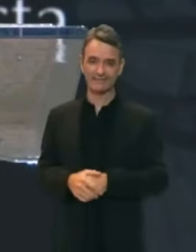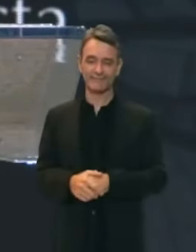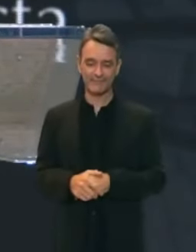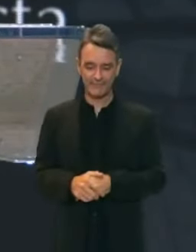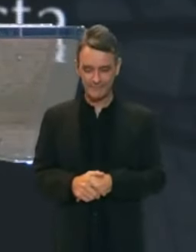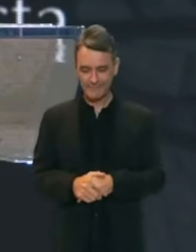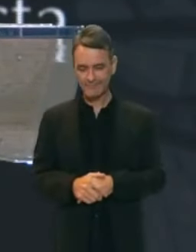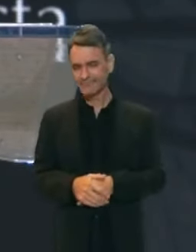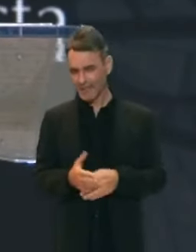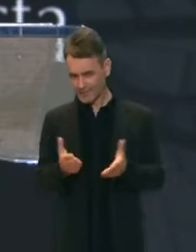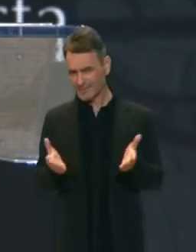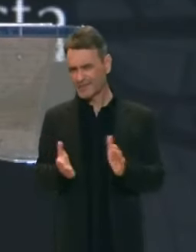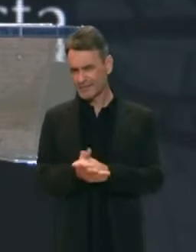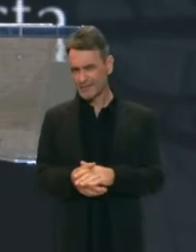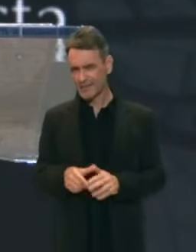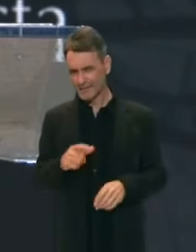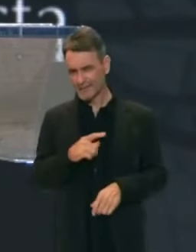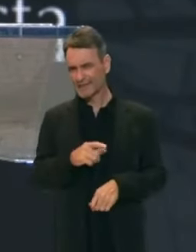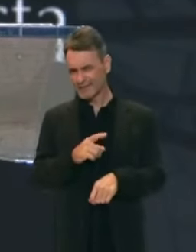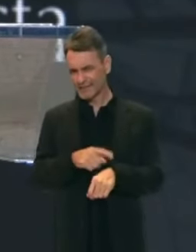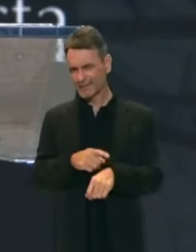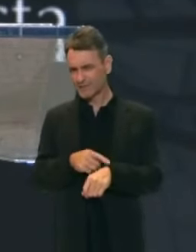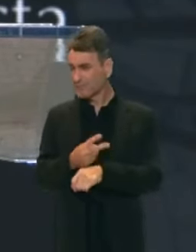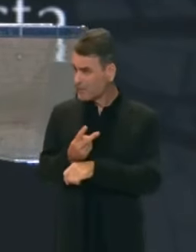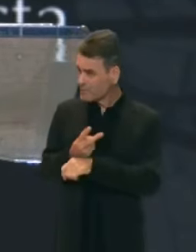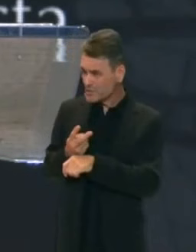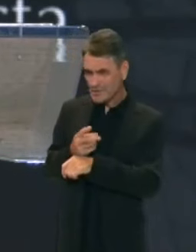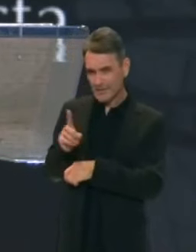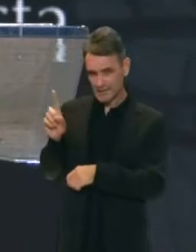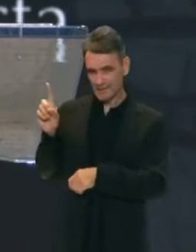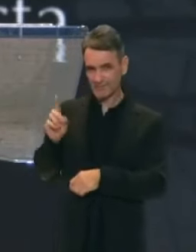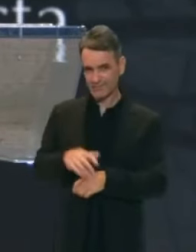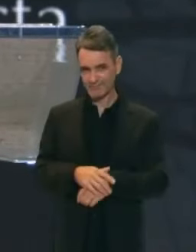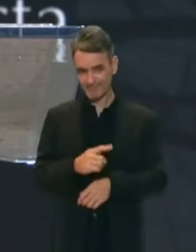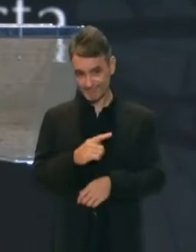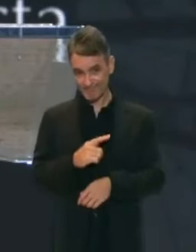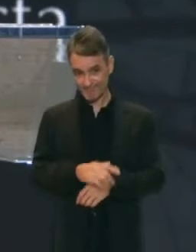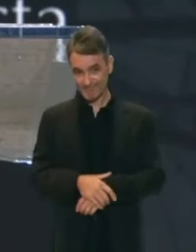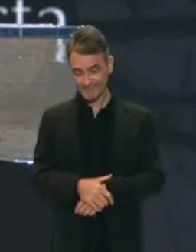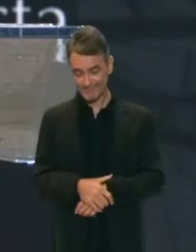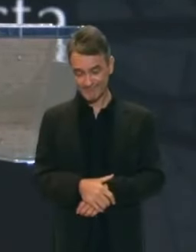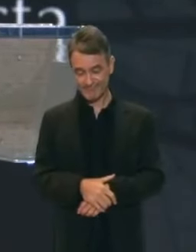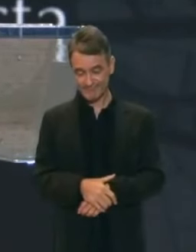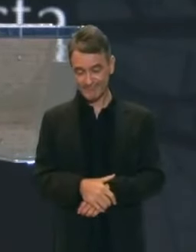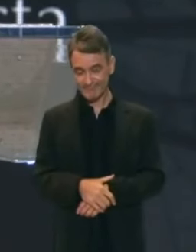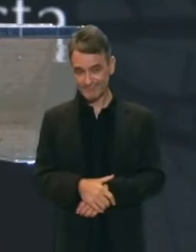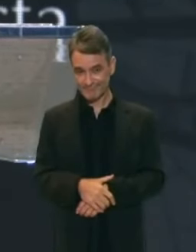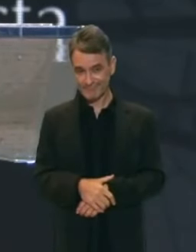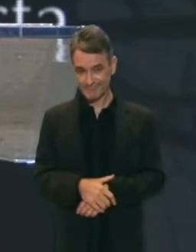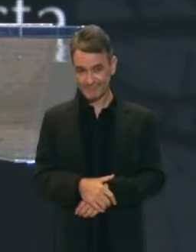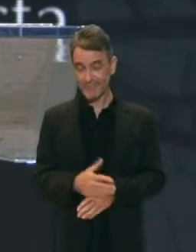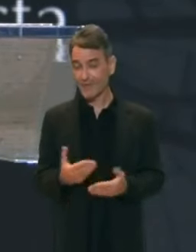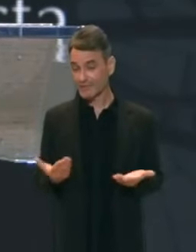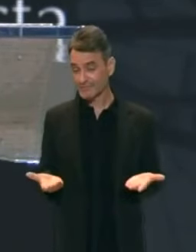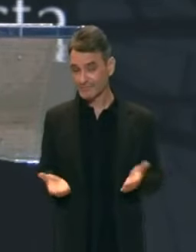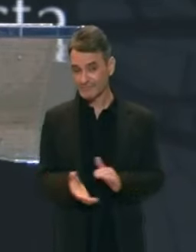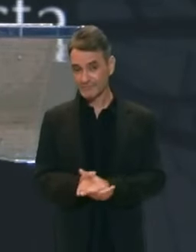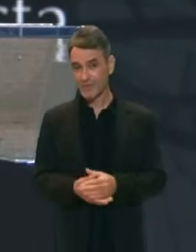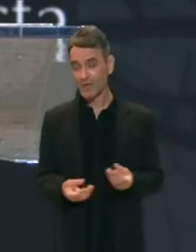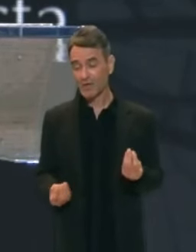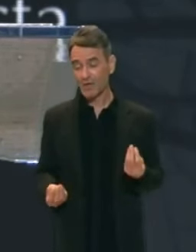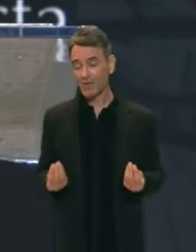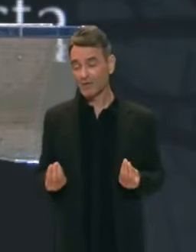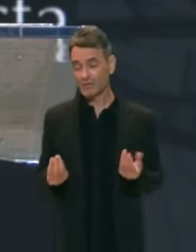Você tem tido tempo para buscar mais a Deus? Você tem vivido